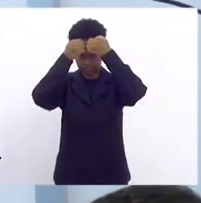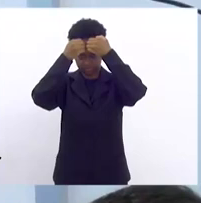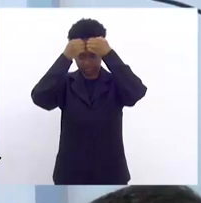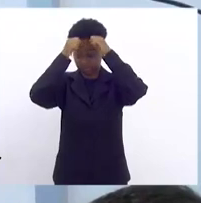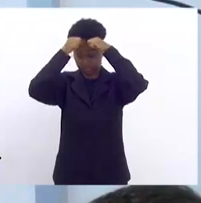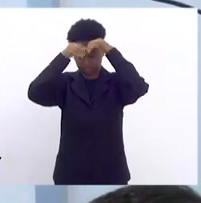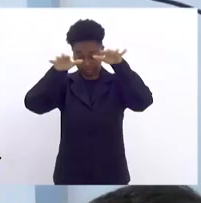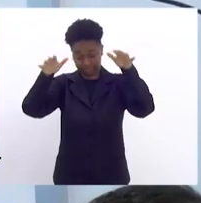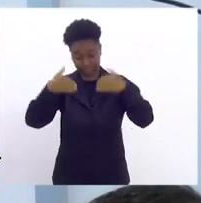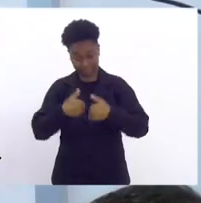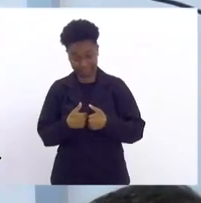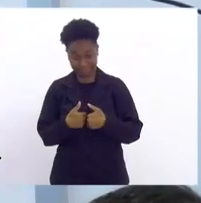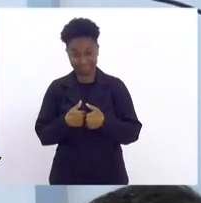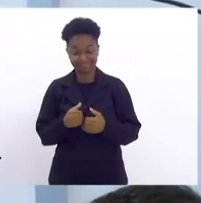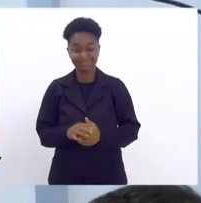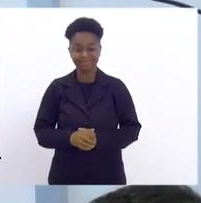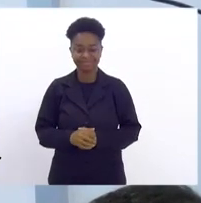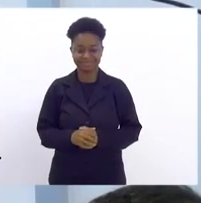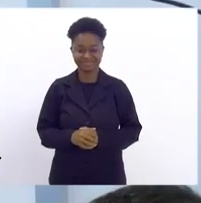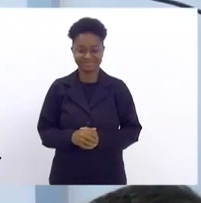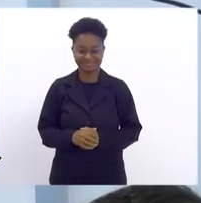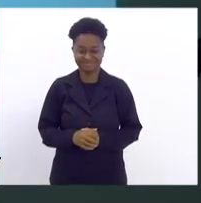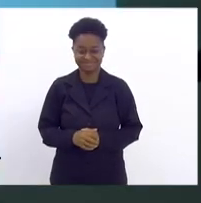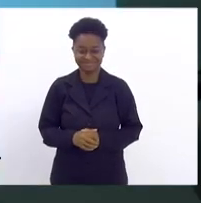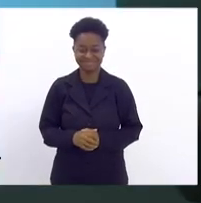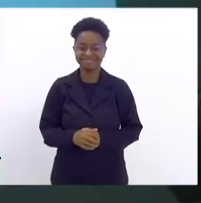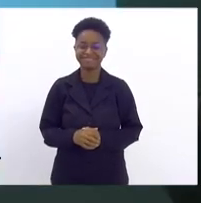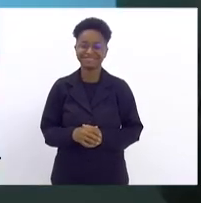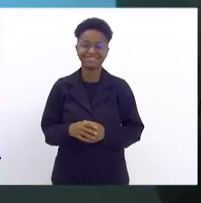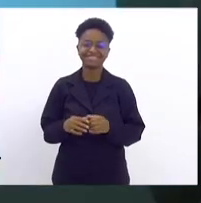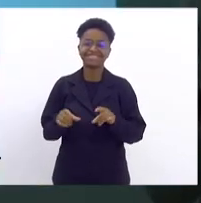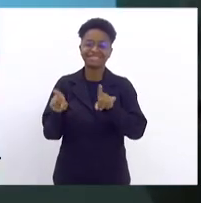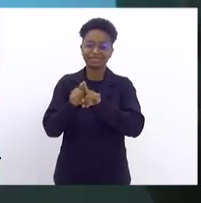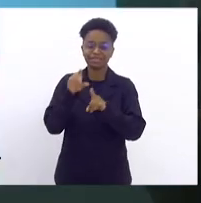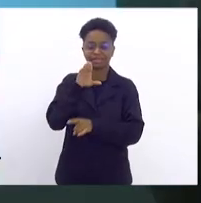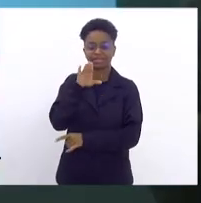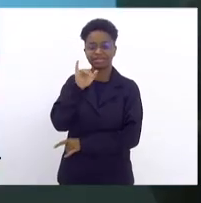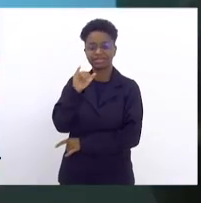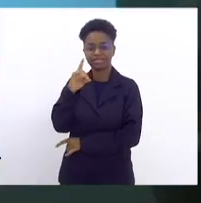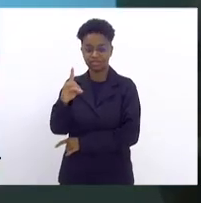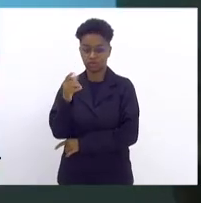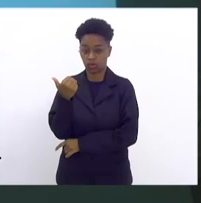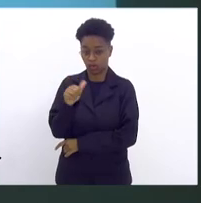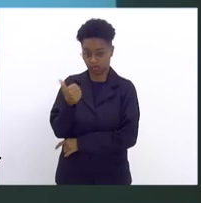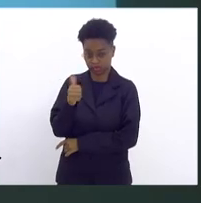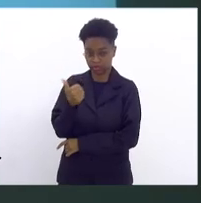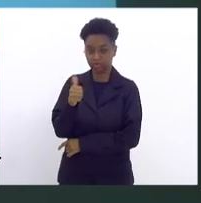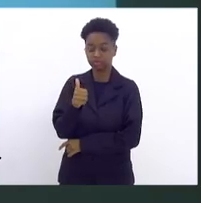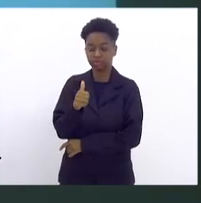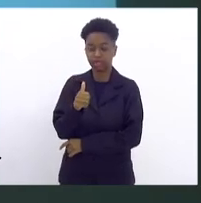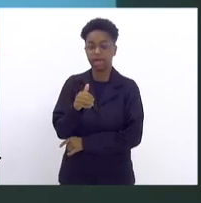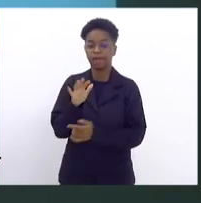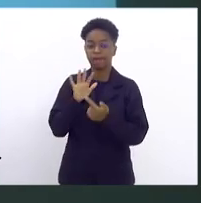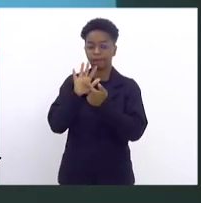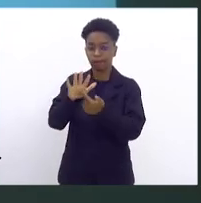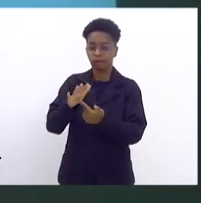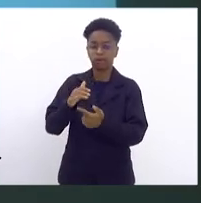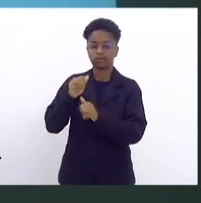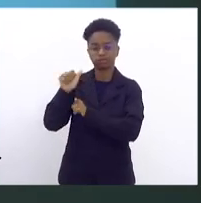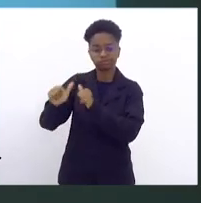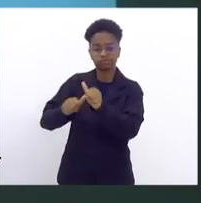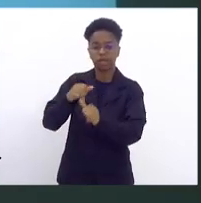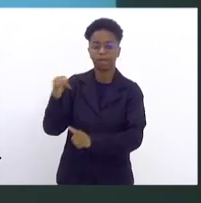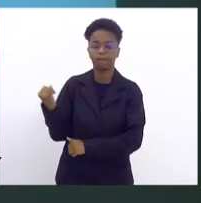pode passar o Cid 11 agora uma atualização que isso foi muito importante né